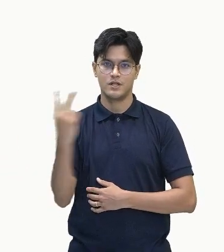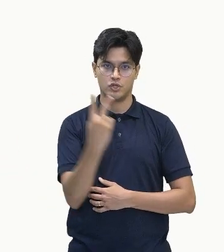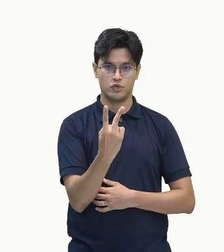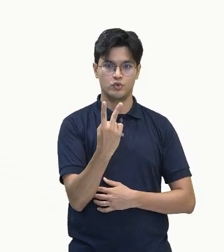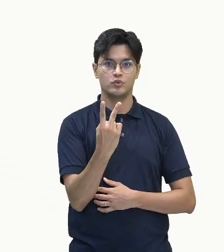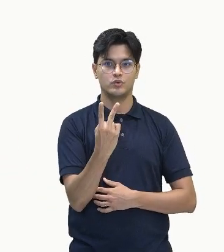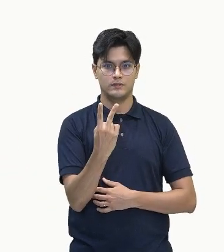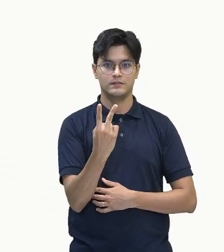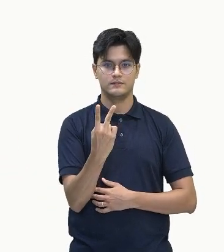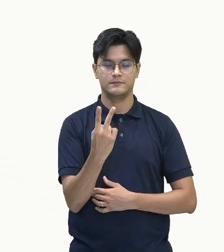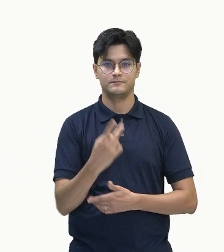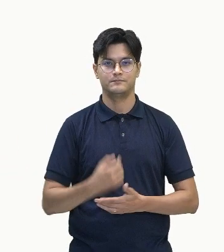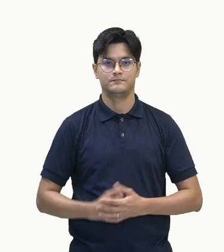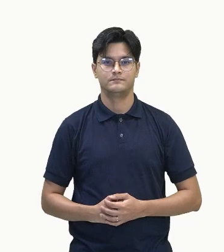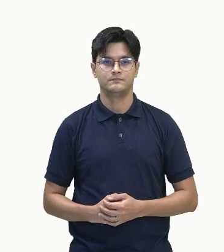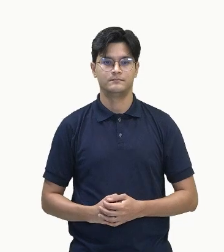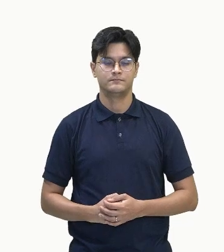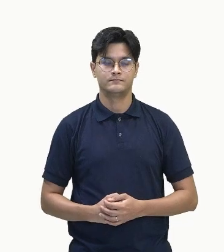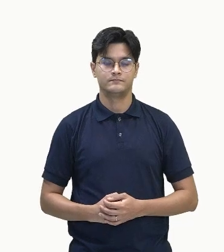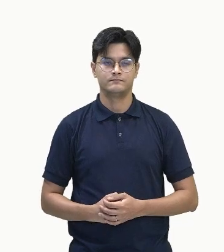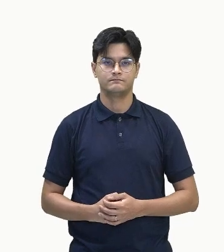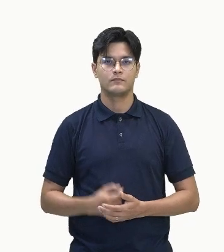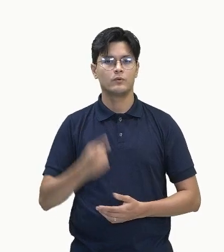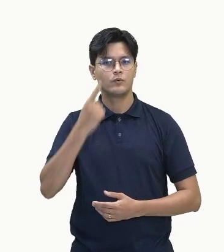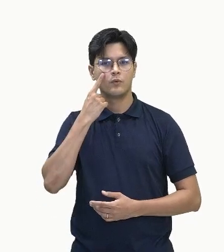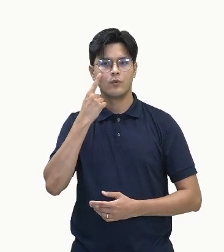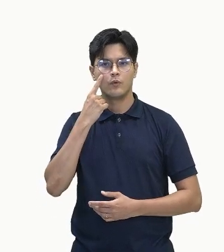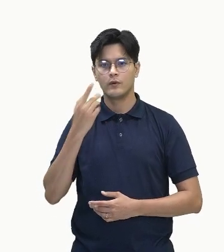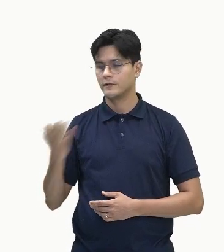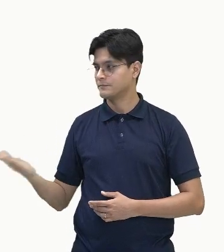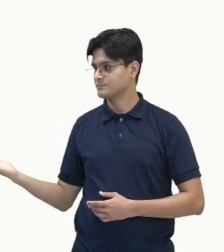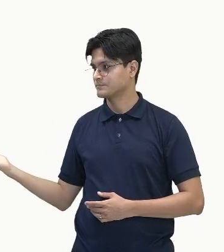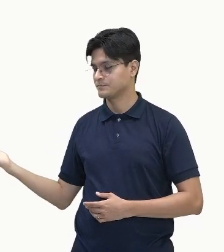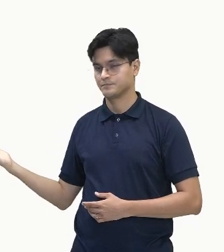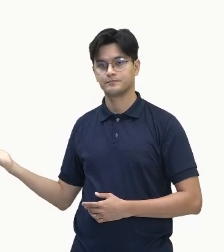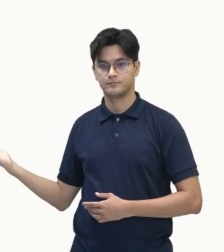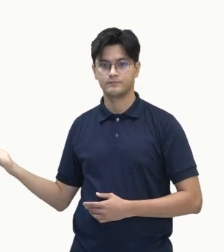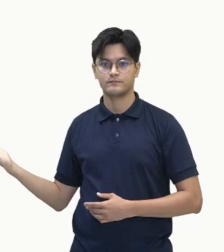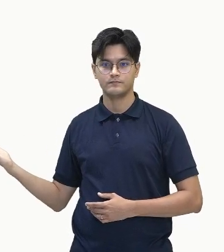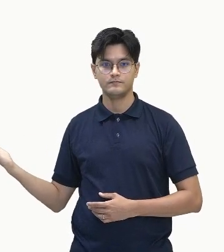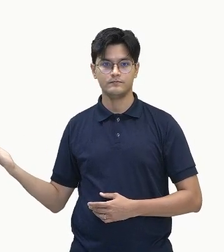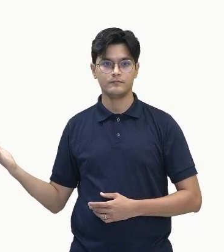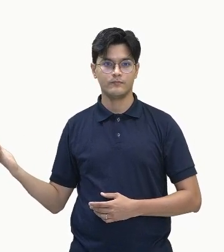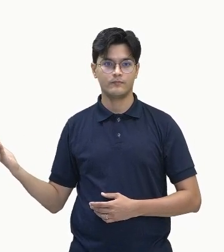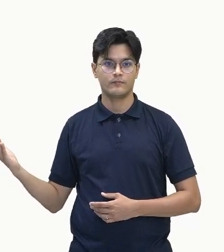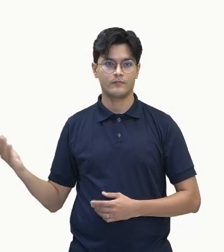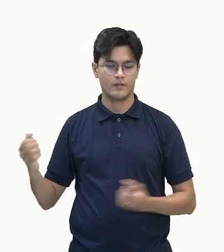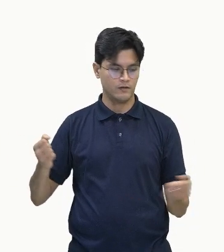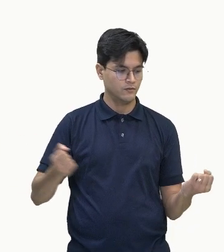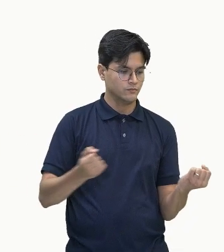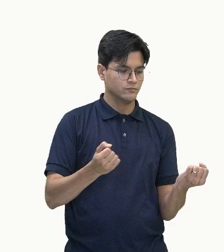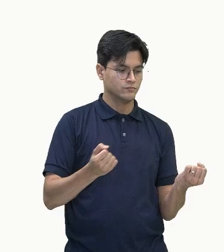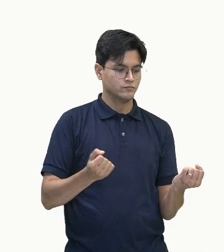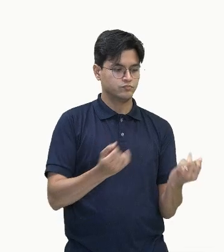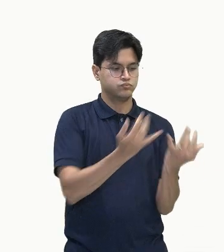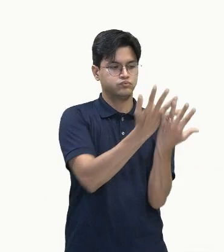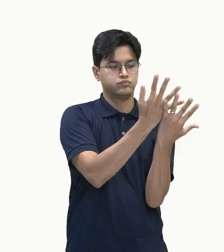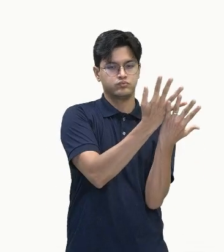a S2. Observe que quando essas ondas se encontram, né,